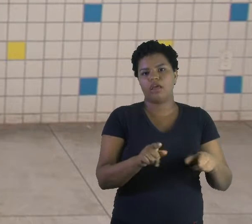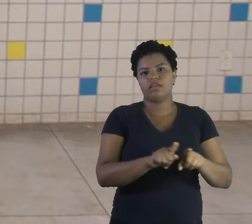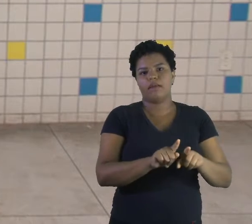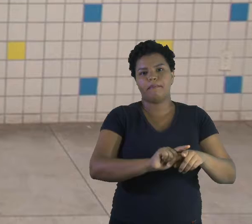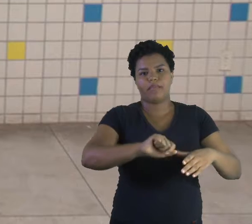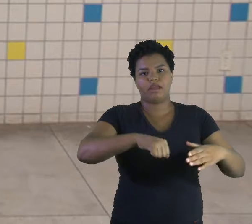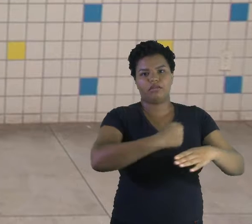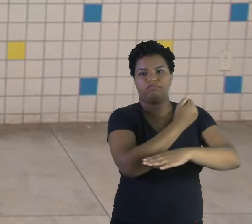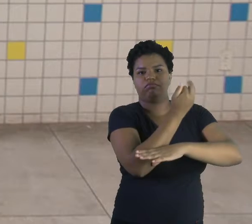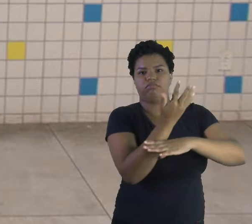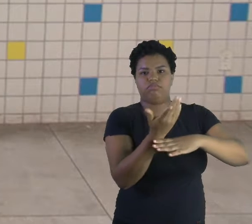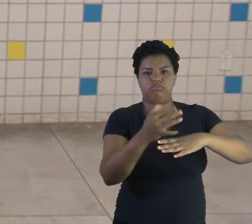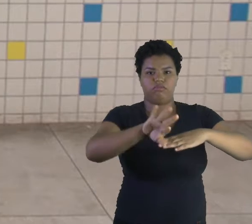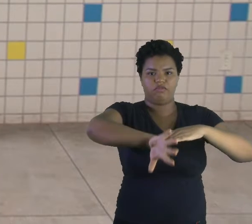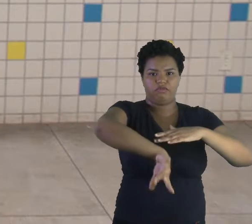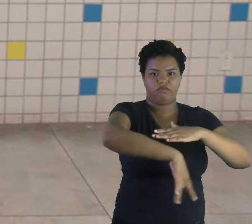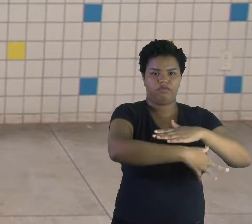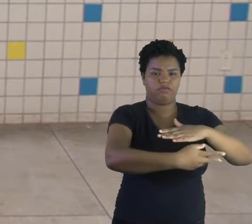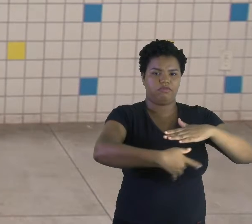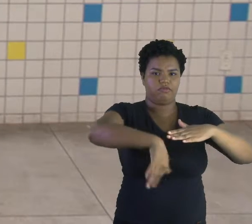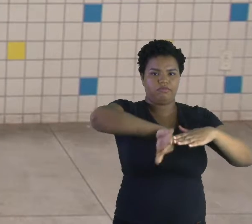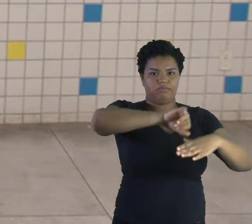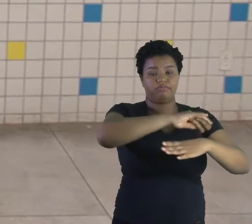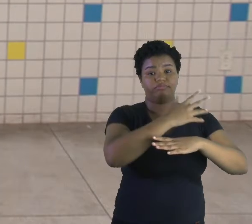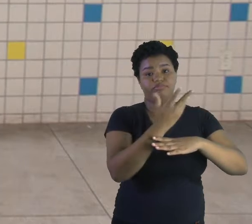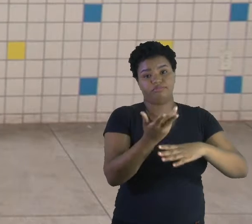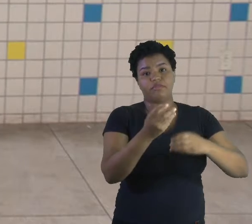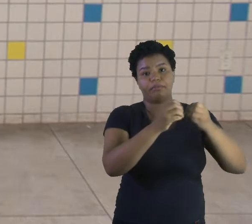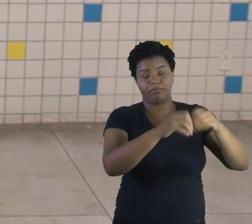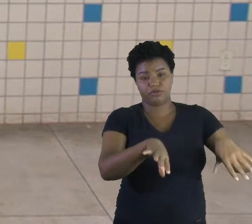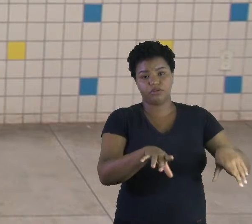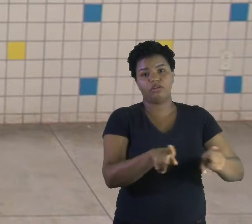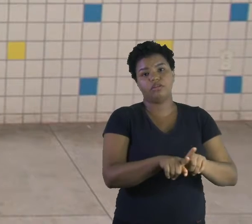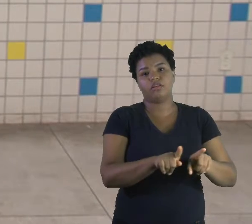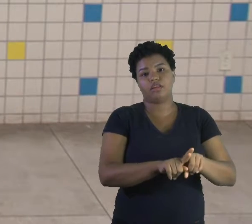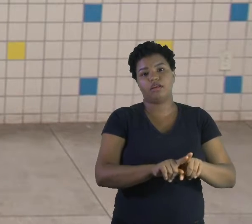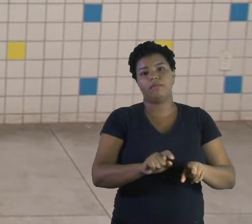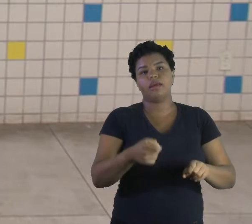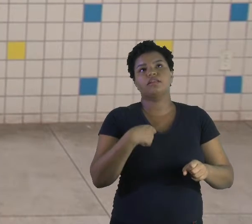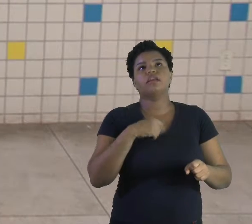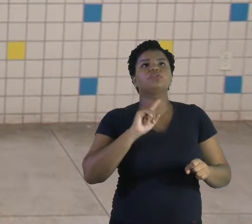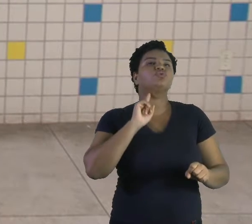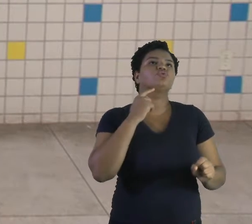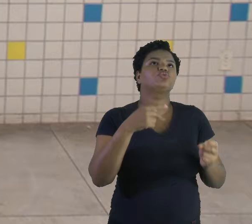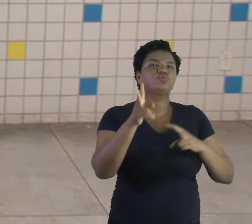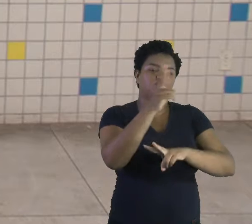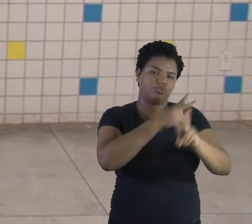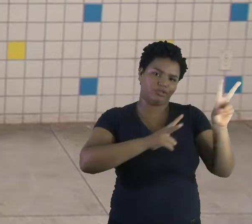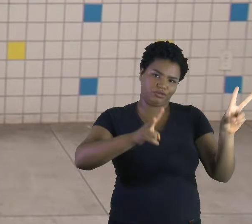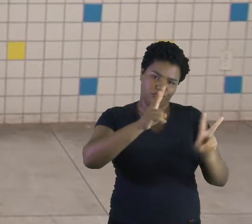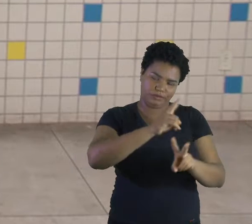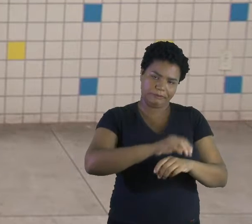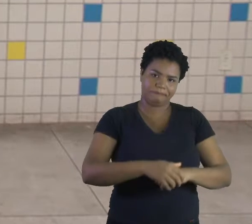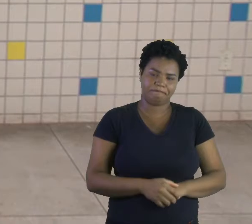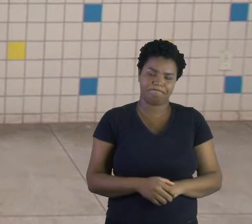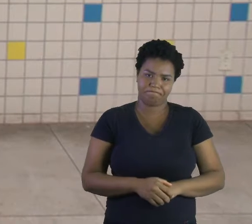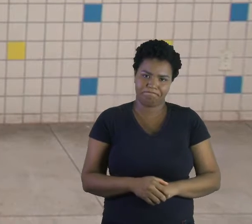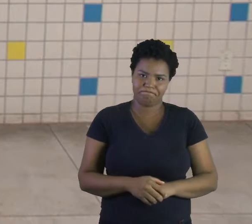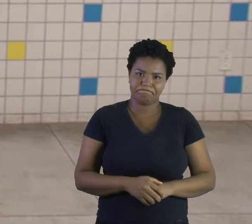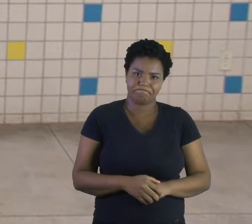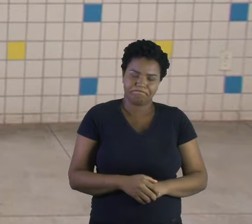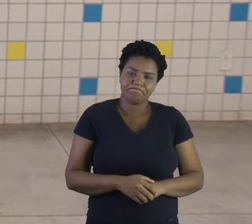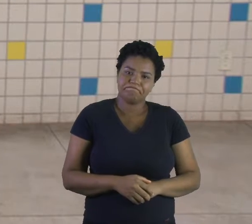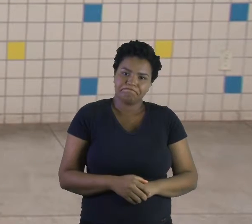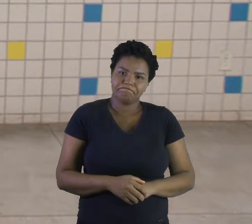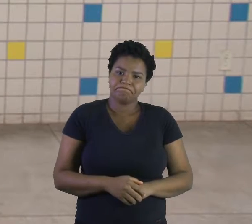e habitats e também gera poluição da atmosfera. Nós não podemos esquecer ainda que